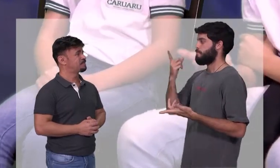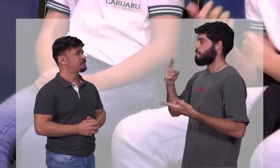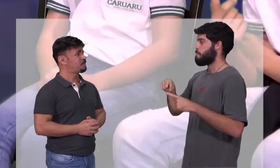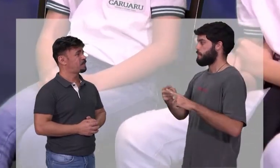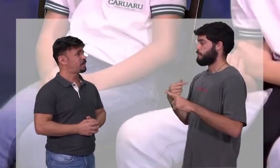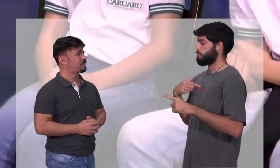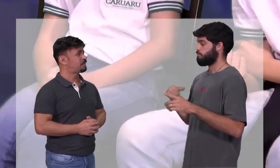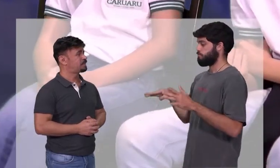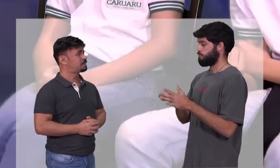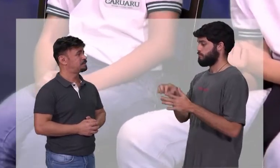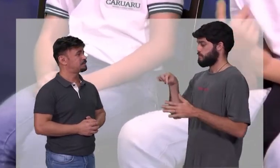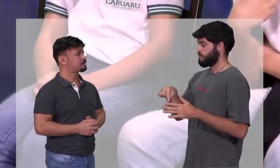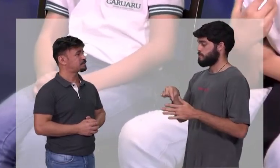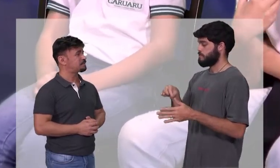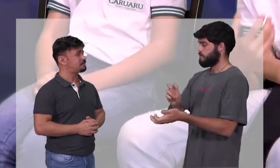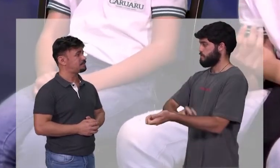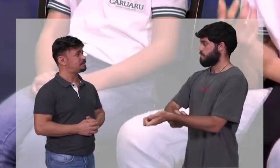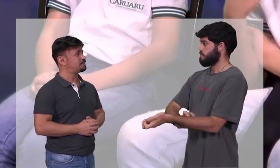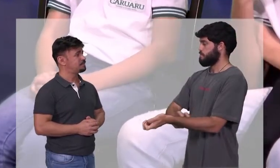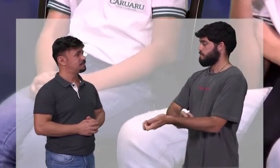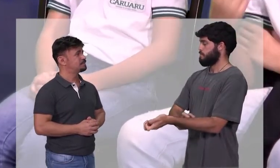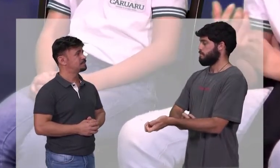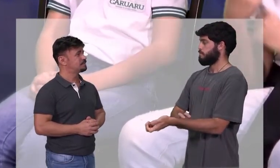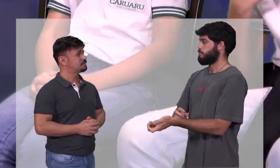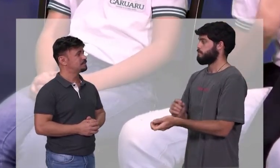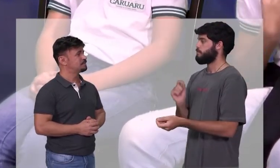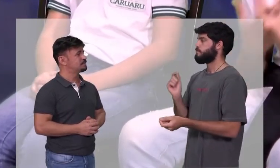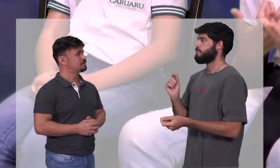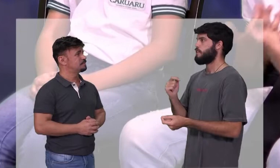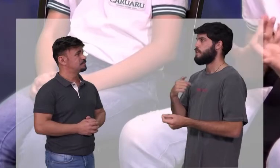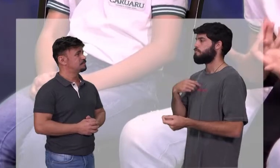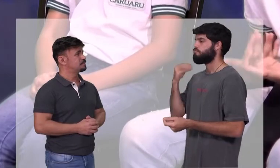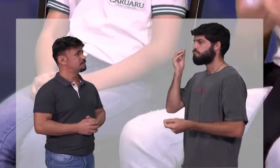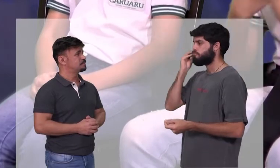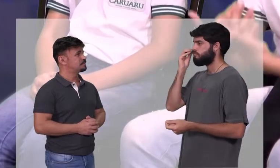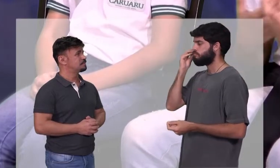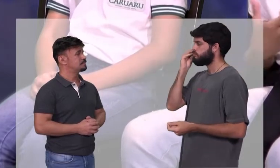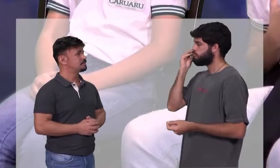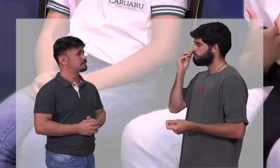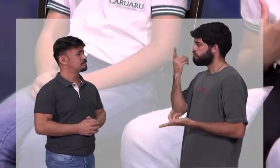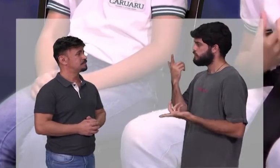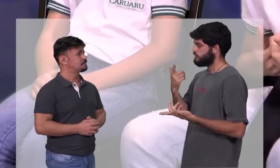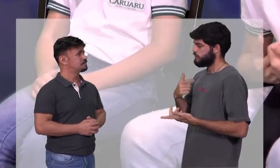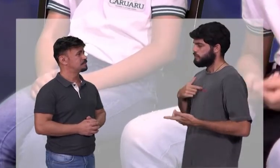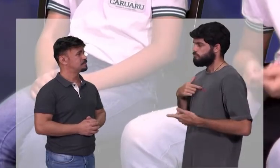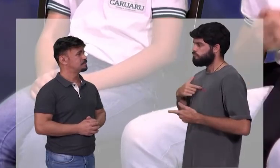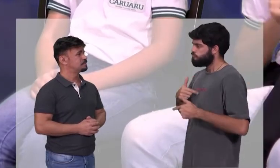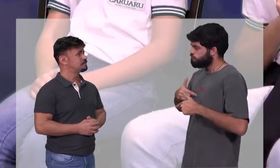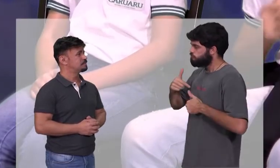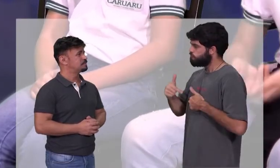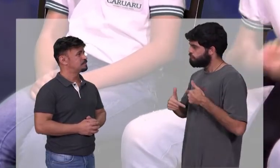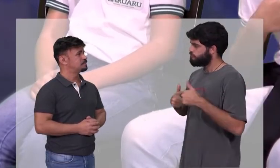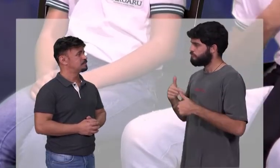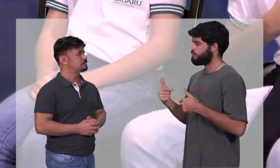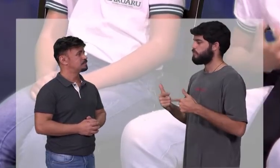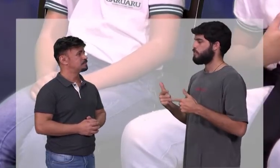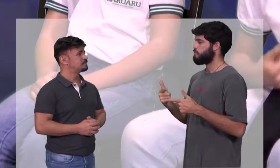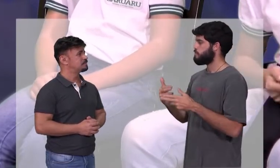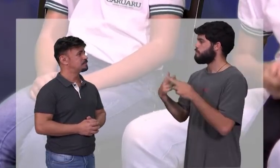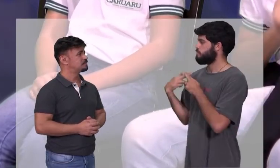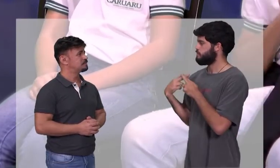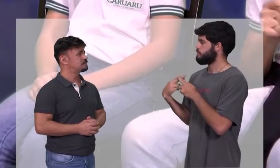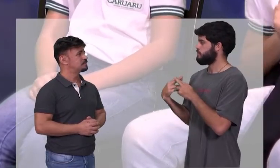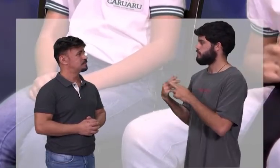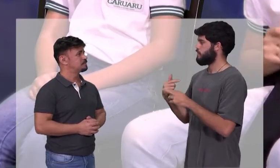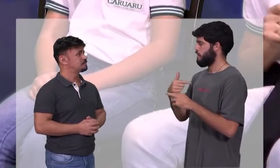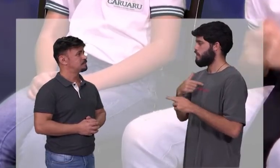aqui muito nervoso, eu tentei me dar o máximo nessa responsabilidade que eu tinha, porque eu dei minha